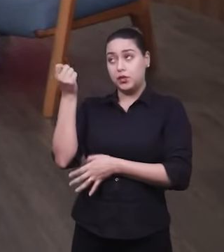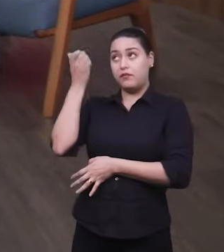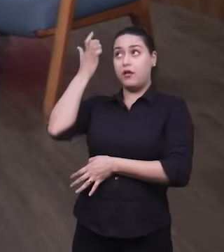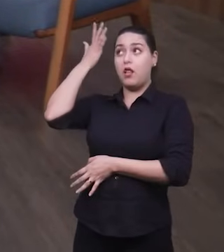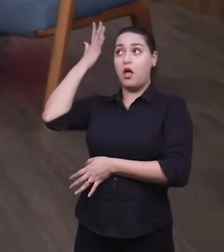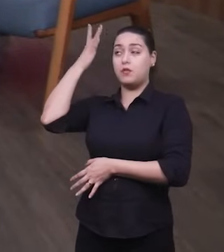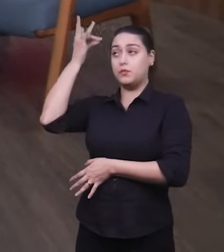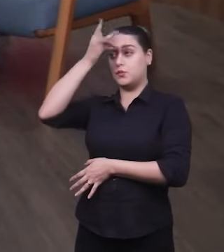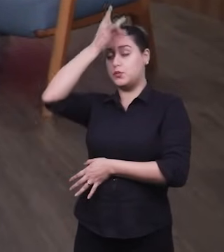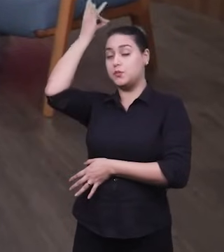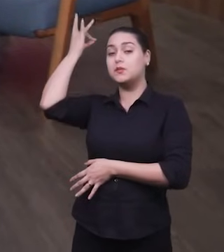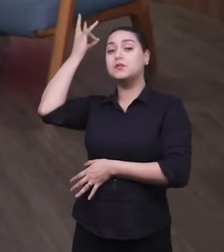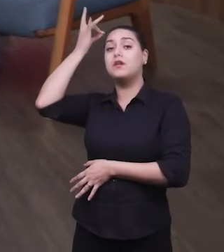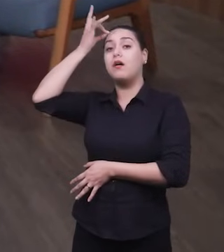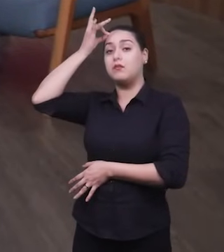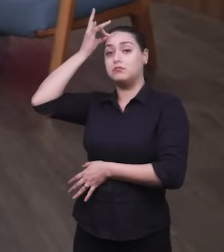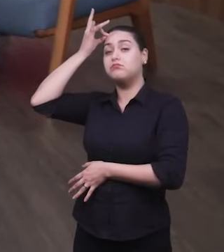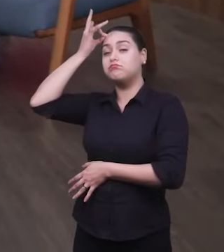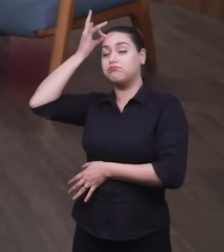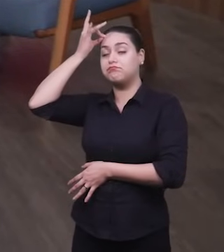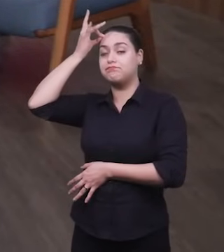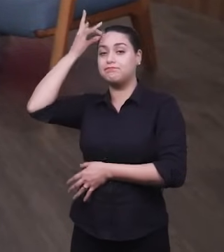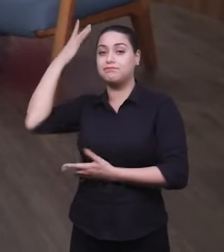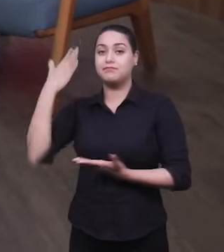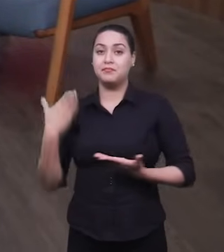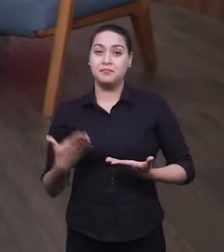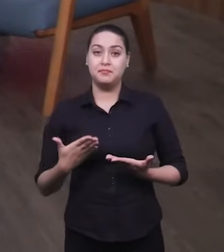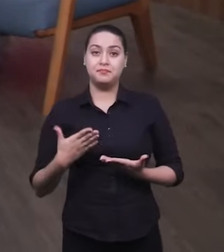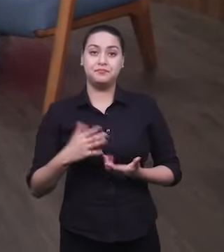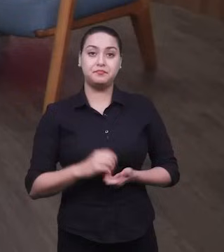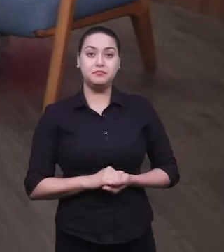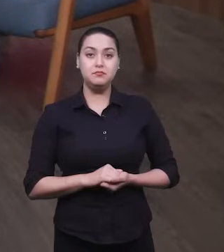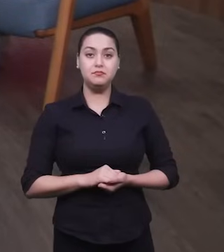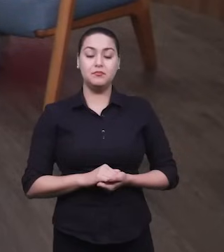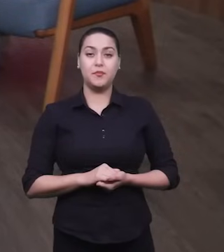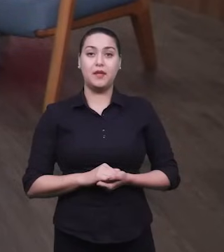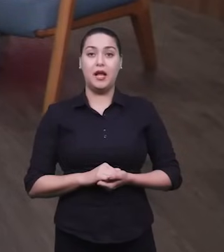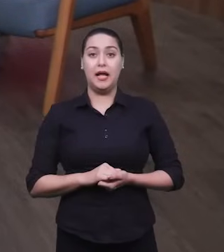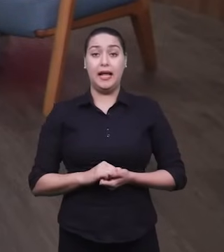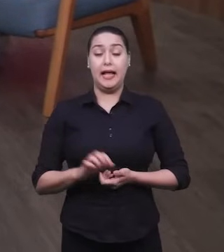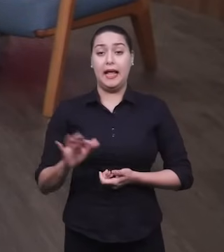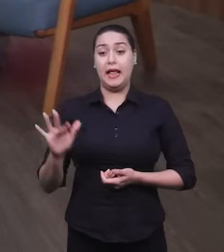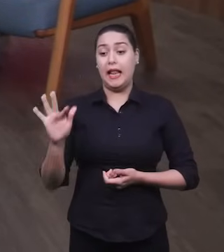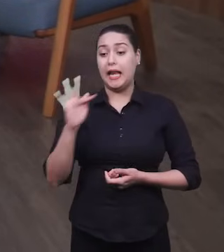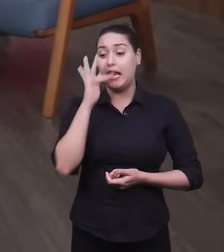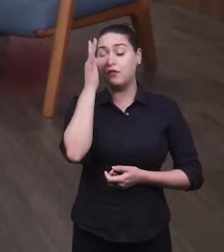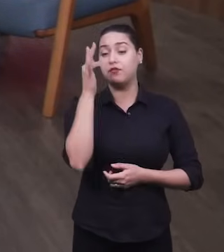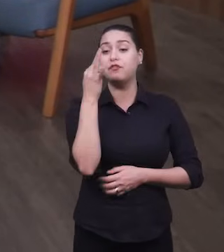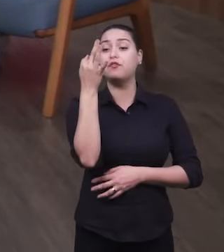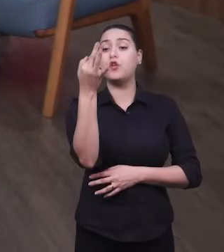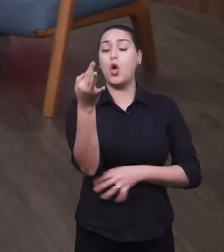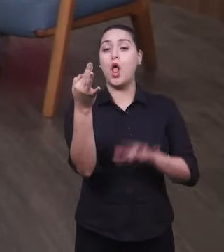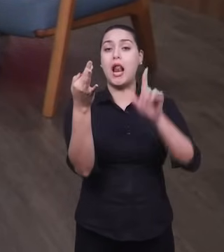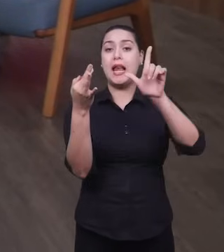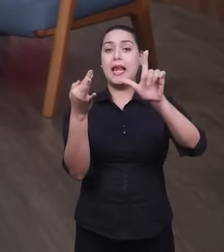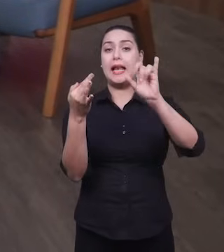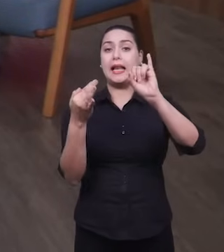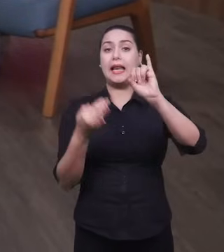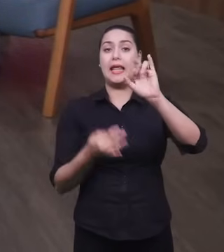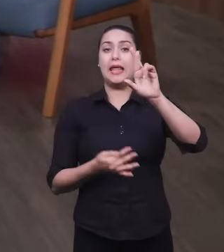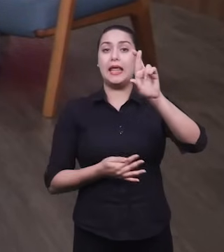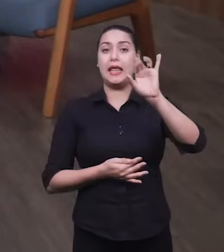por Deus, pelo seu Espírito Santo, registrou essa planta que é tão diferente, é